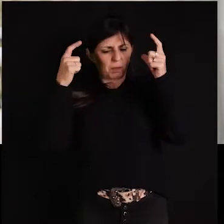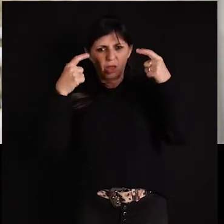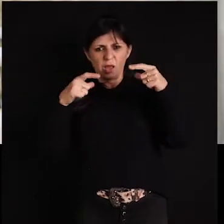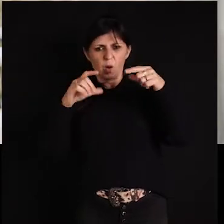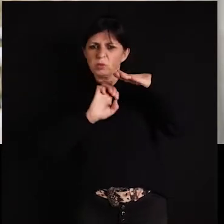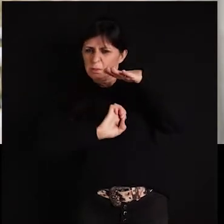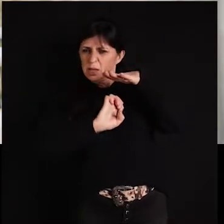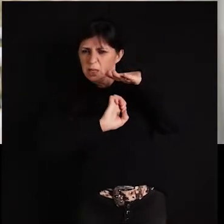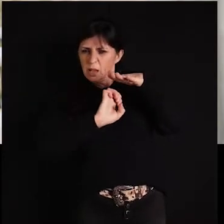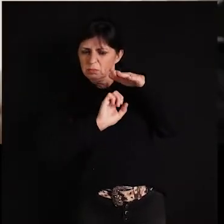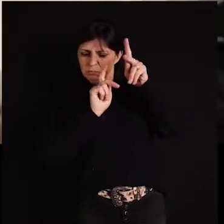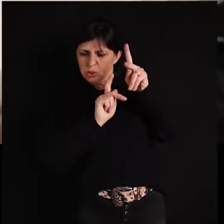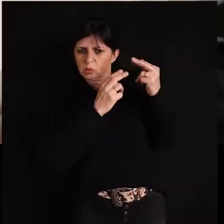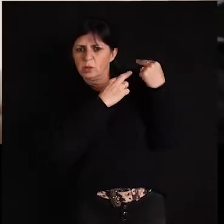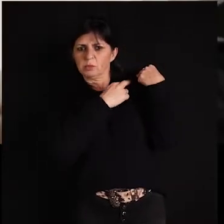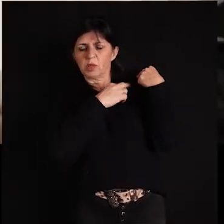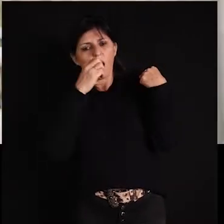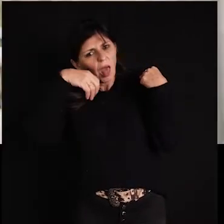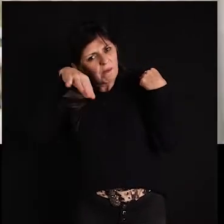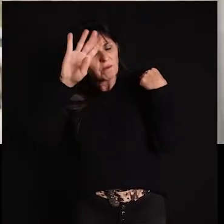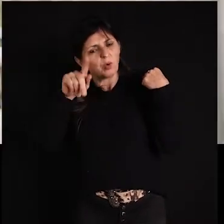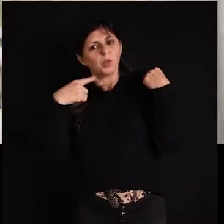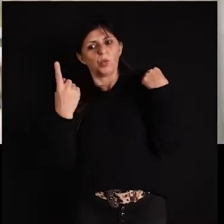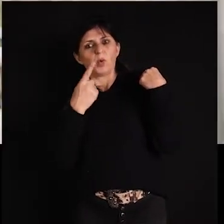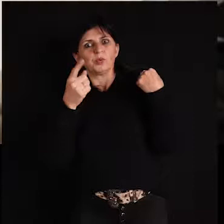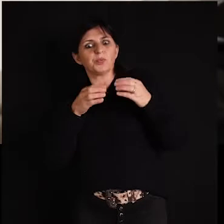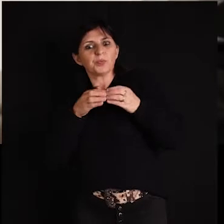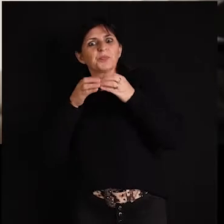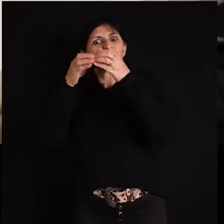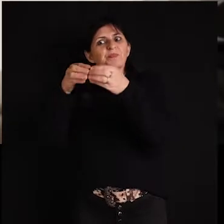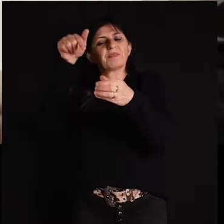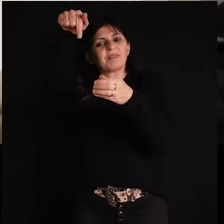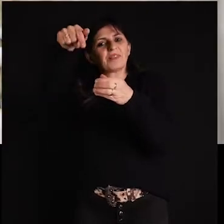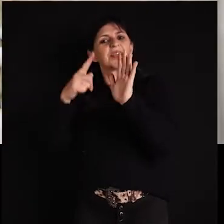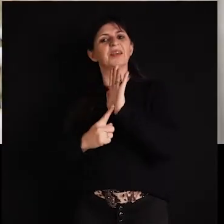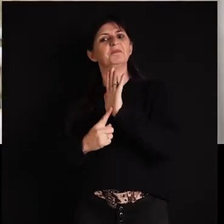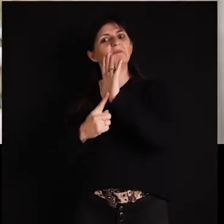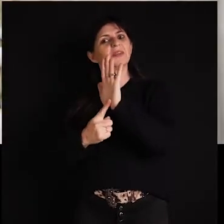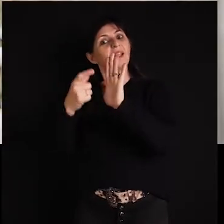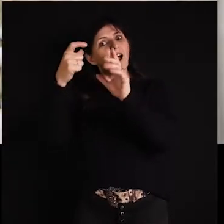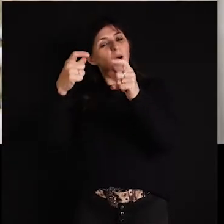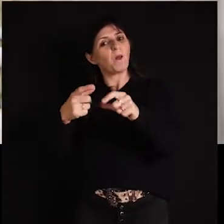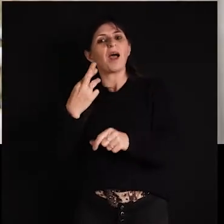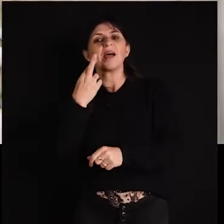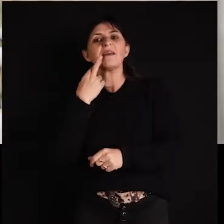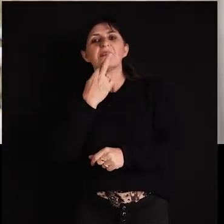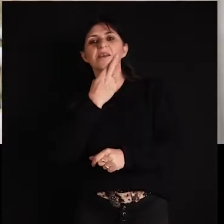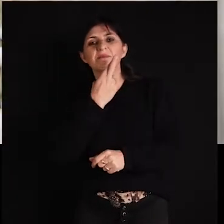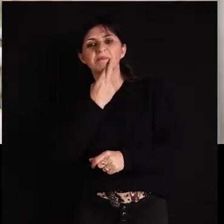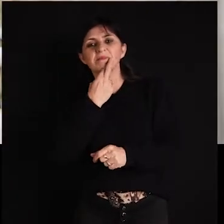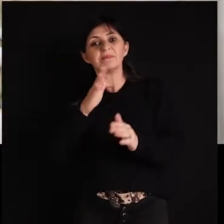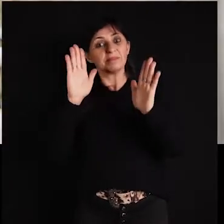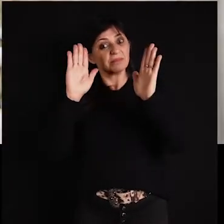empresário que levava a gente nos lugares, né? Coincidentemente, nessa noite, os Monarcas foram tocar num restaurante